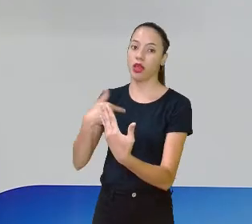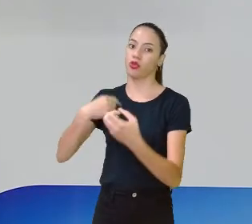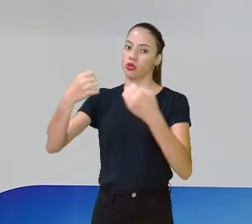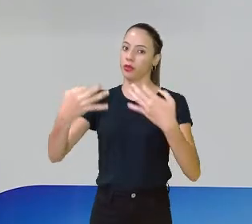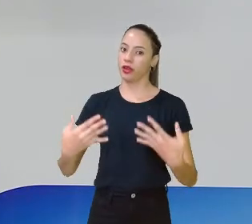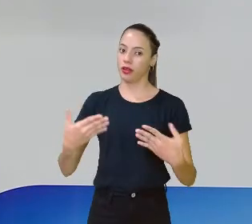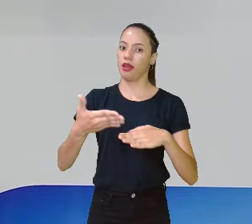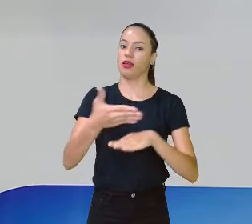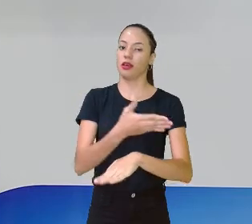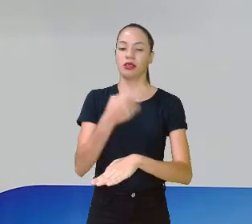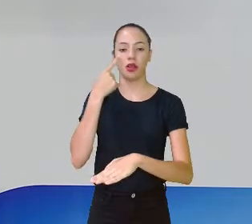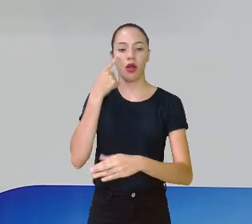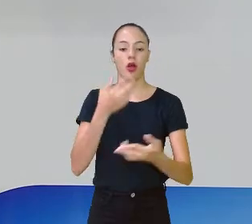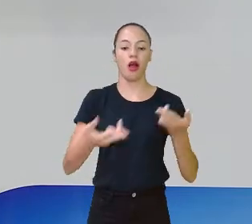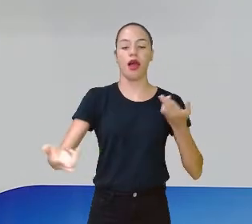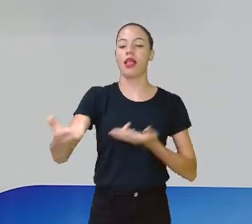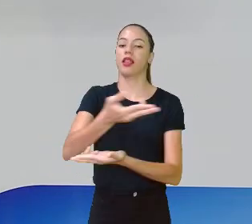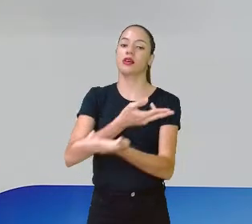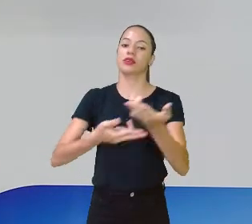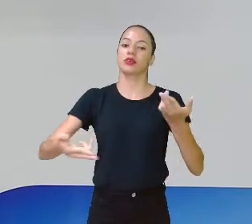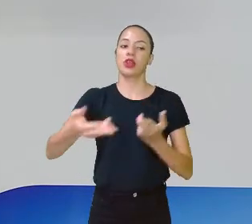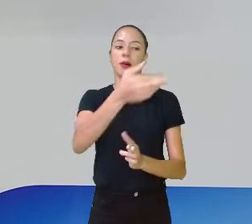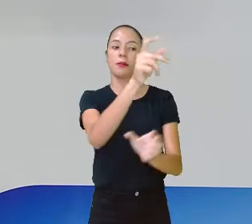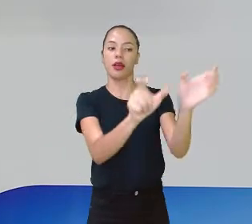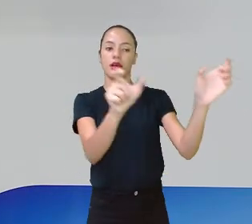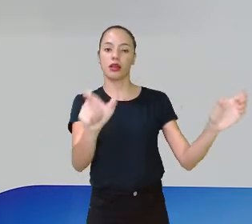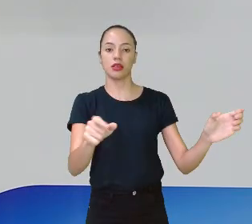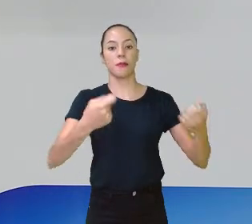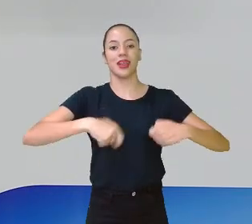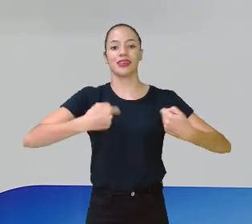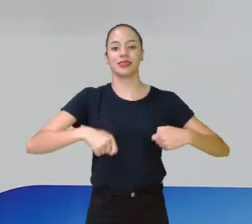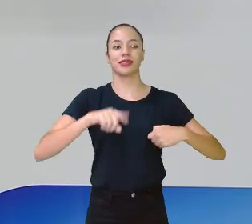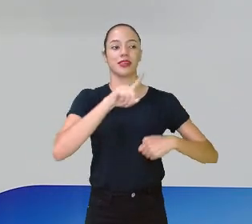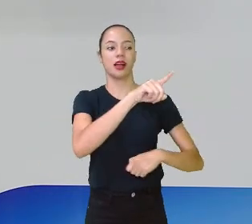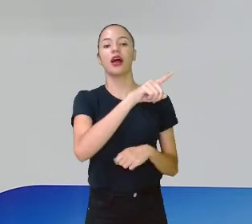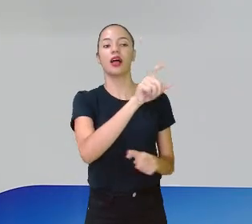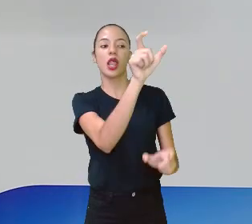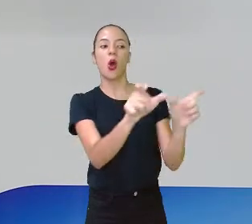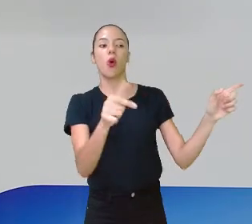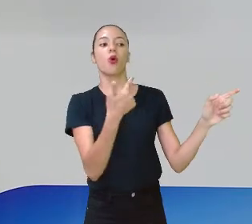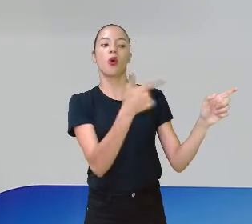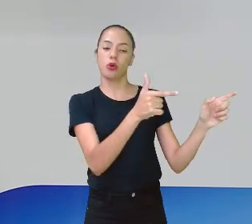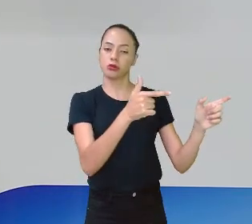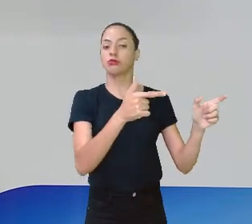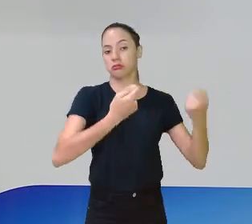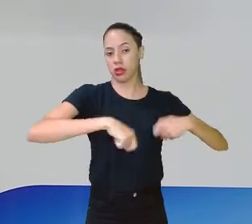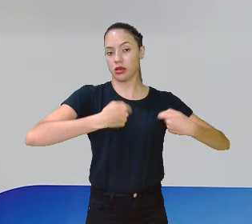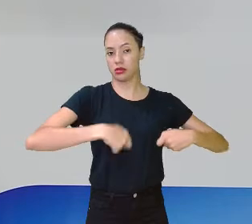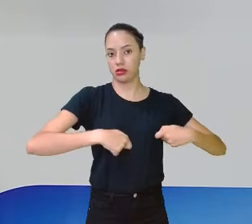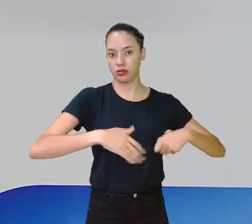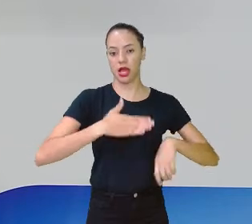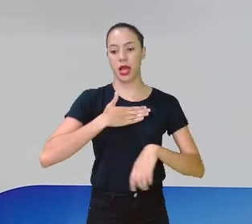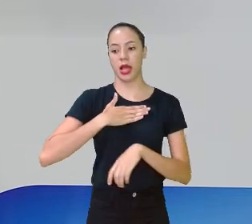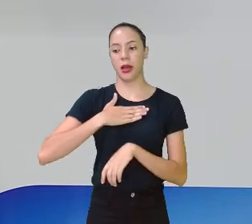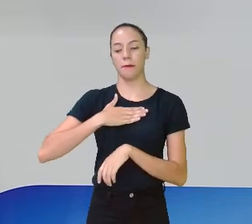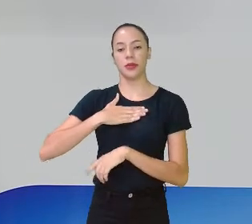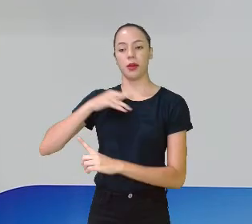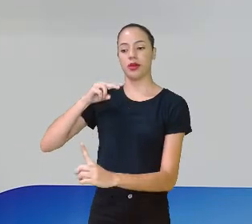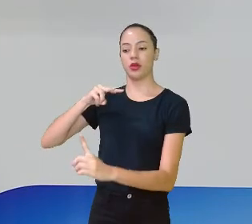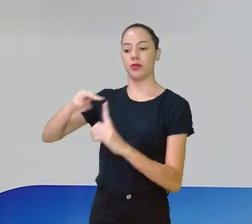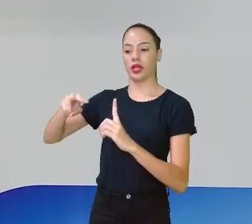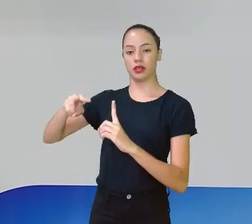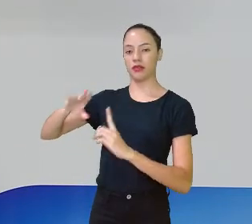dessa relação interpessoais. A gente precisa do outro. A gente não pode trazer nossas impressões